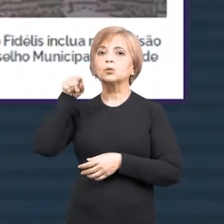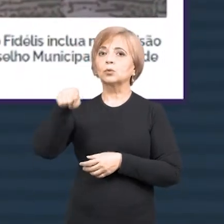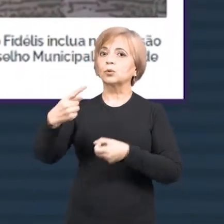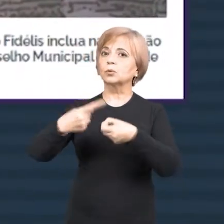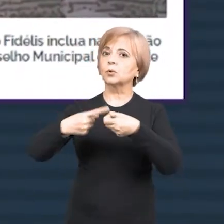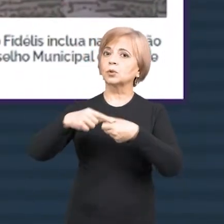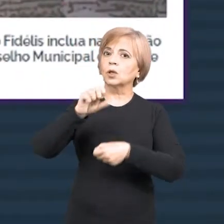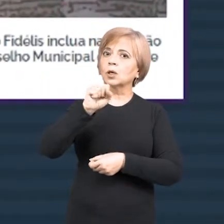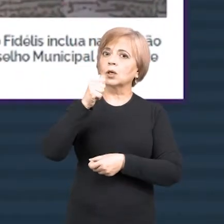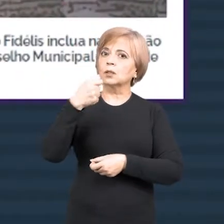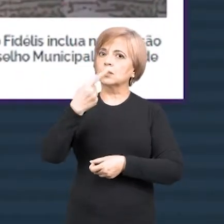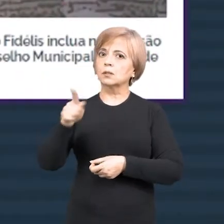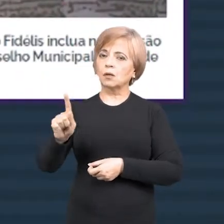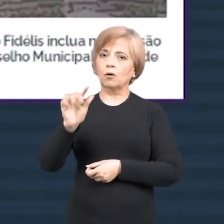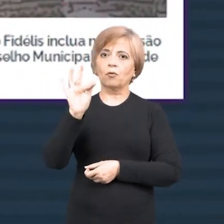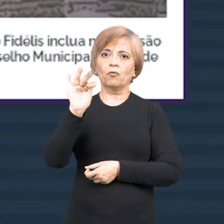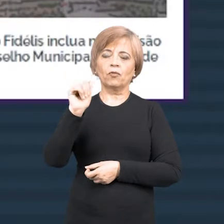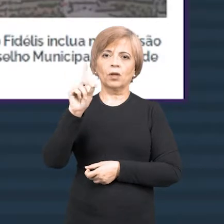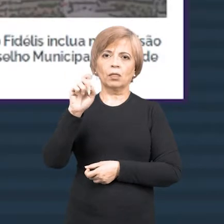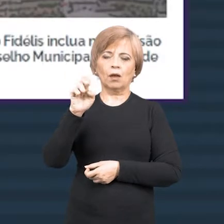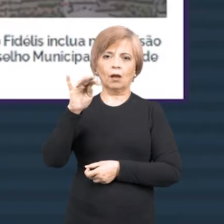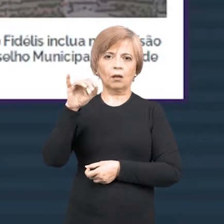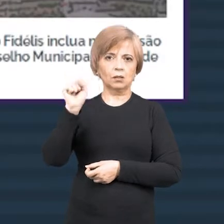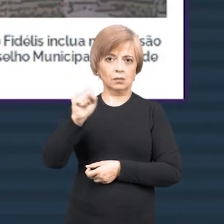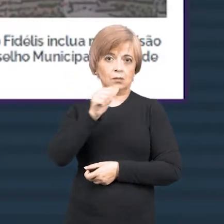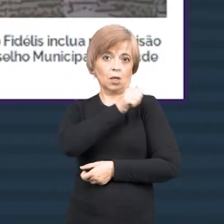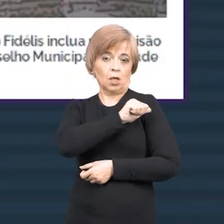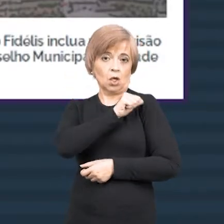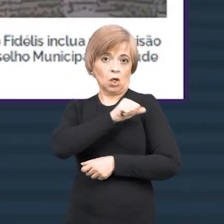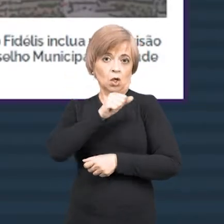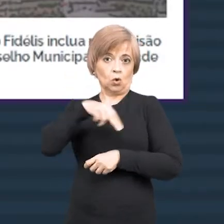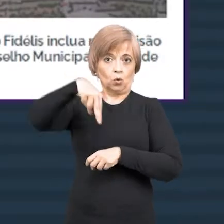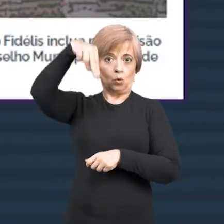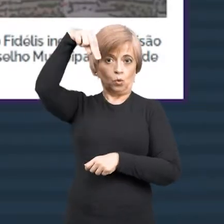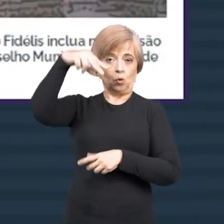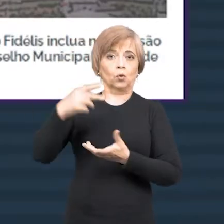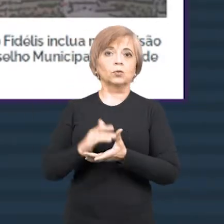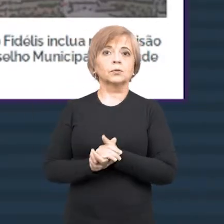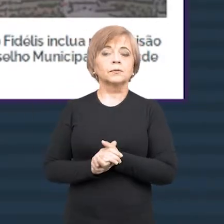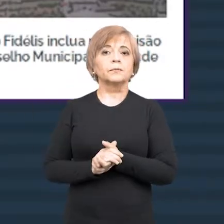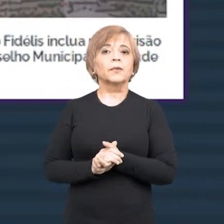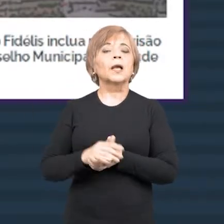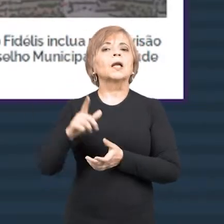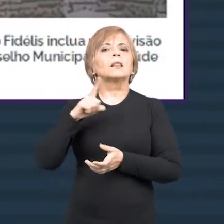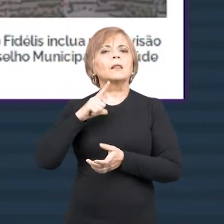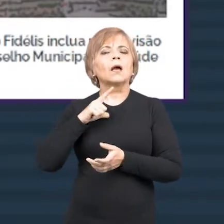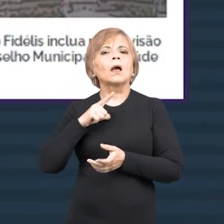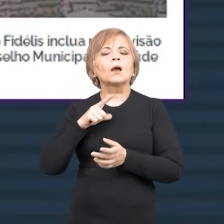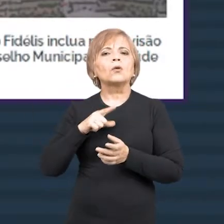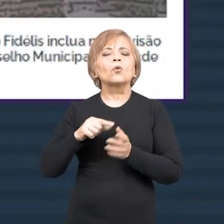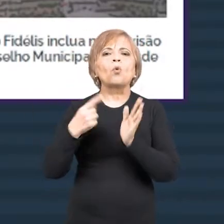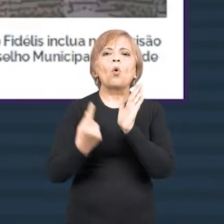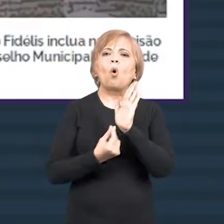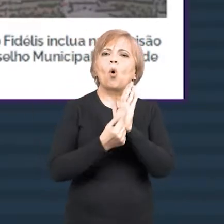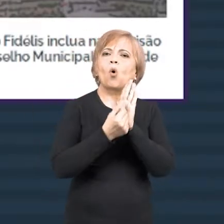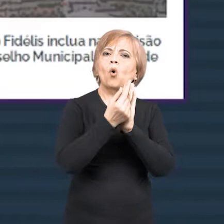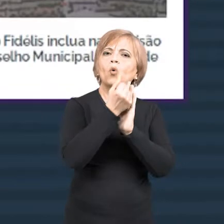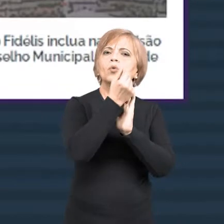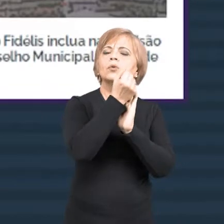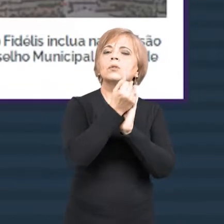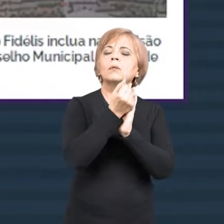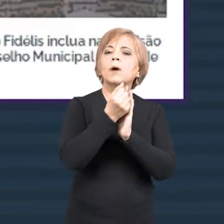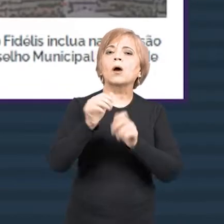de São Fidélis, no norte fluminense, inclua na previsão orçamentária uma dotação específica